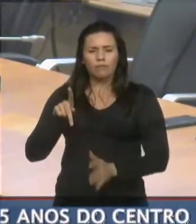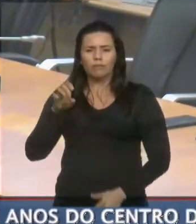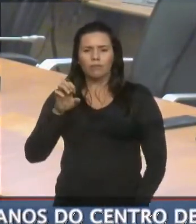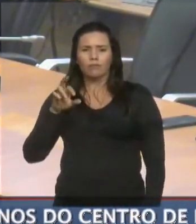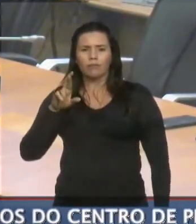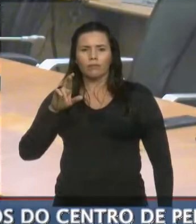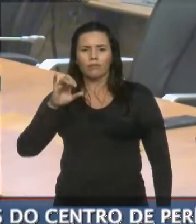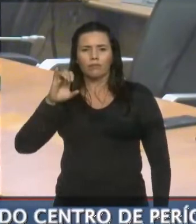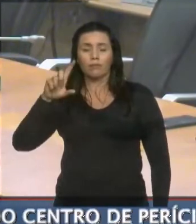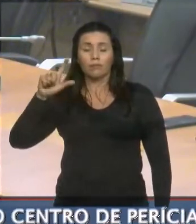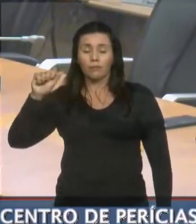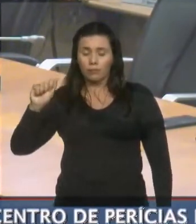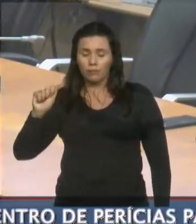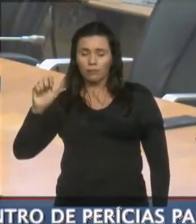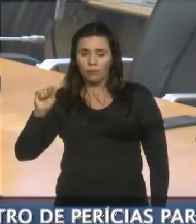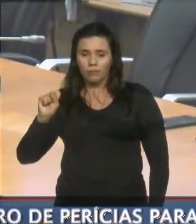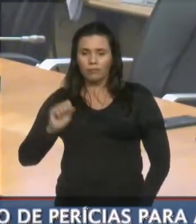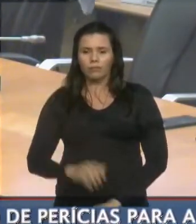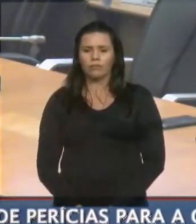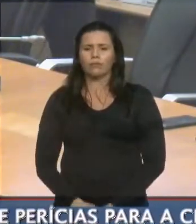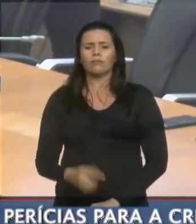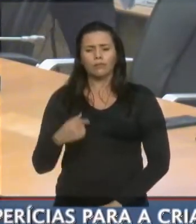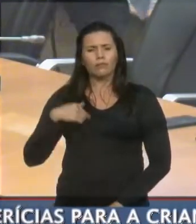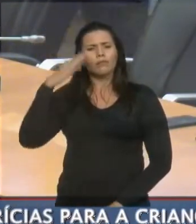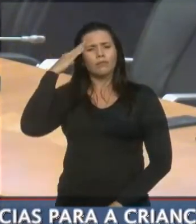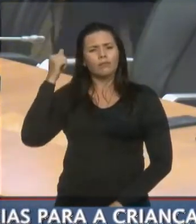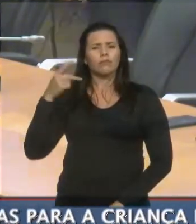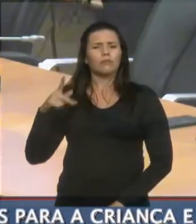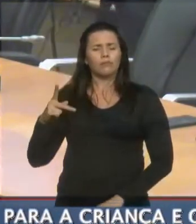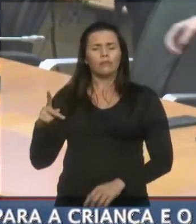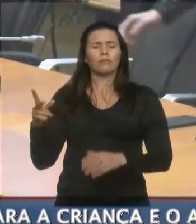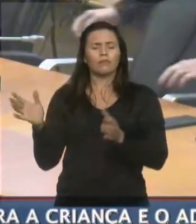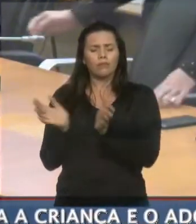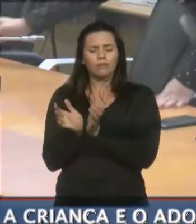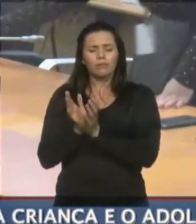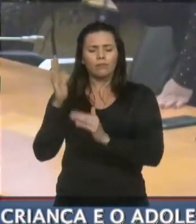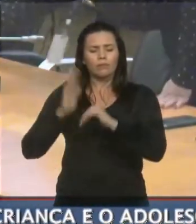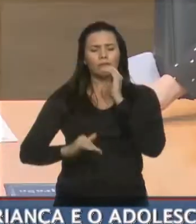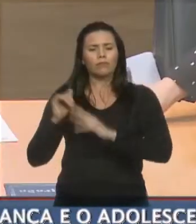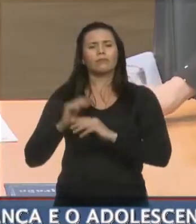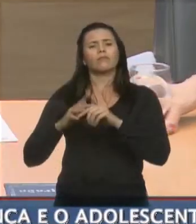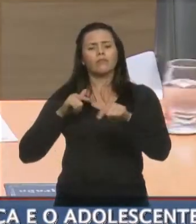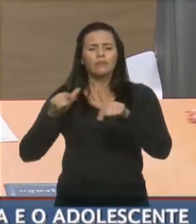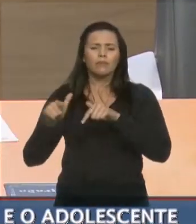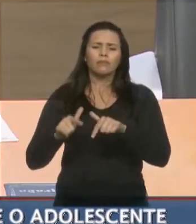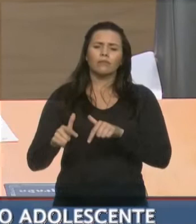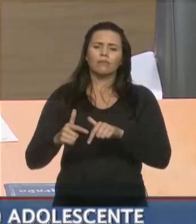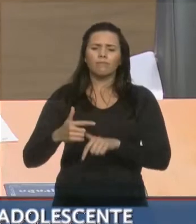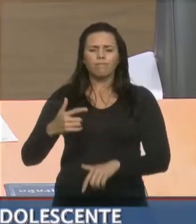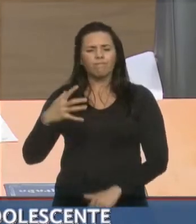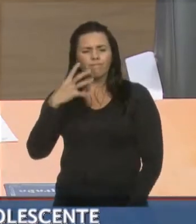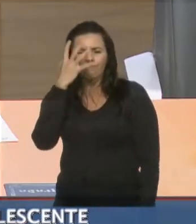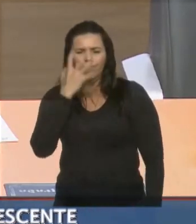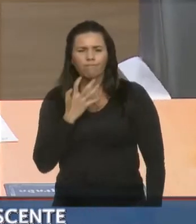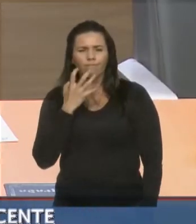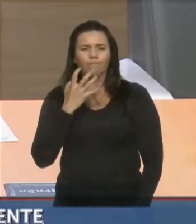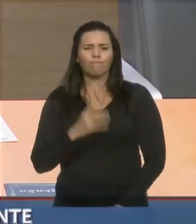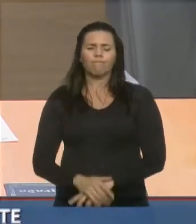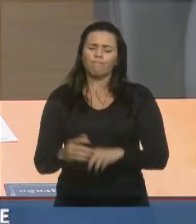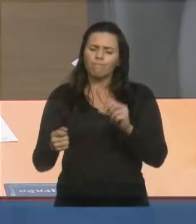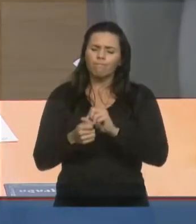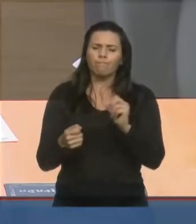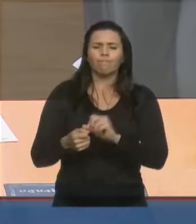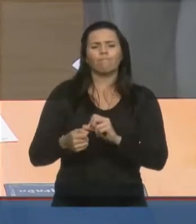do desprendimento de vocês para que possa somarmos esse grande número de atendimento